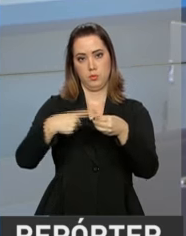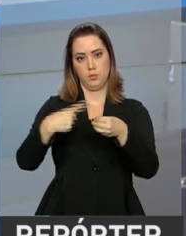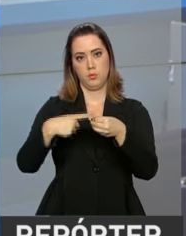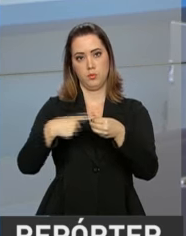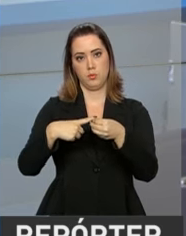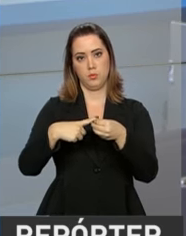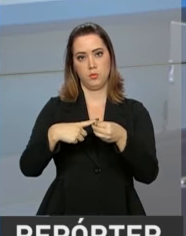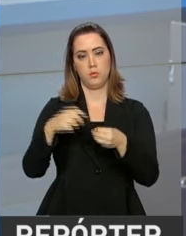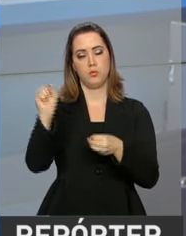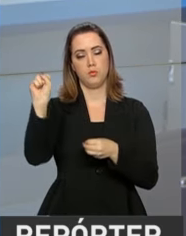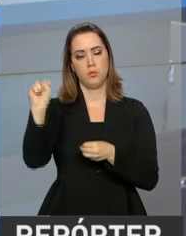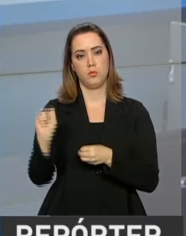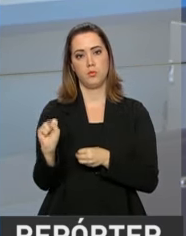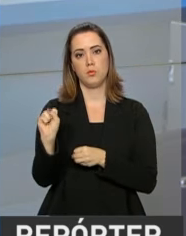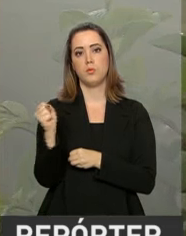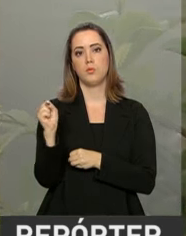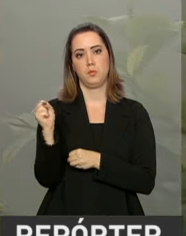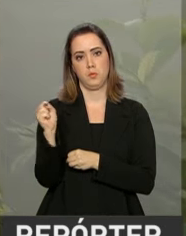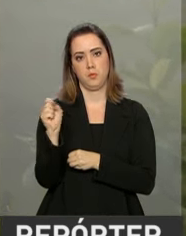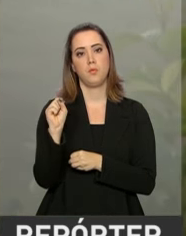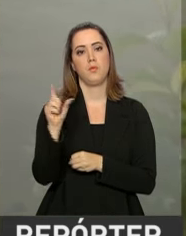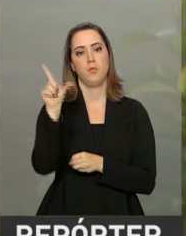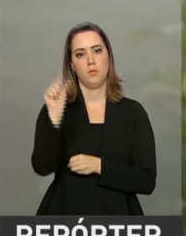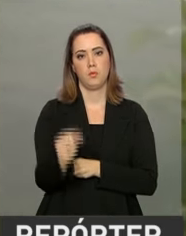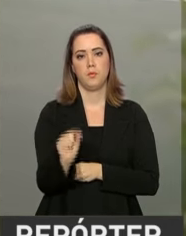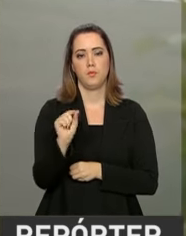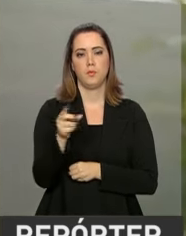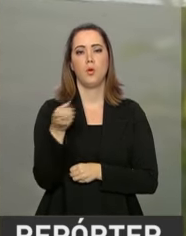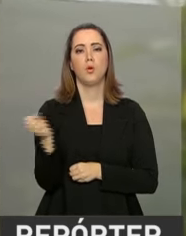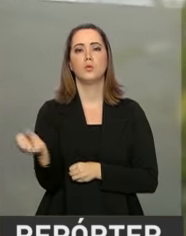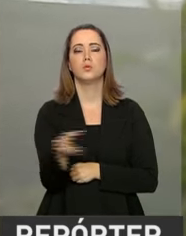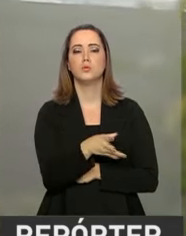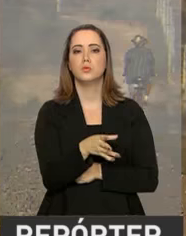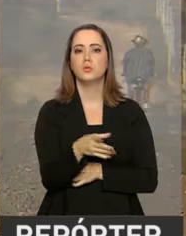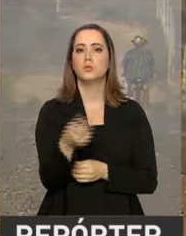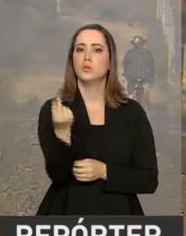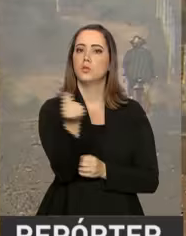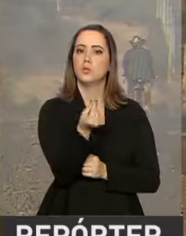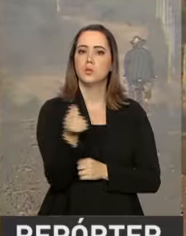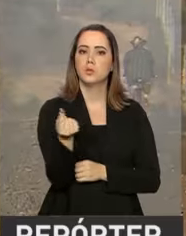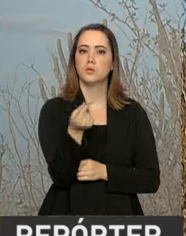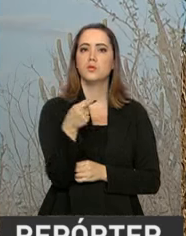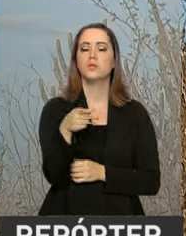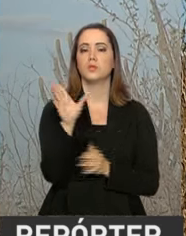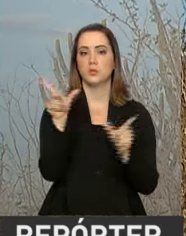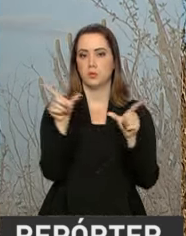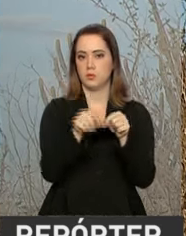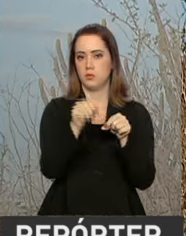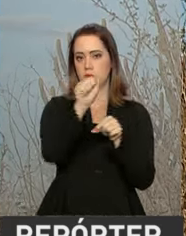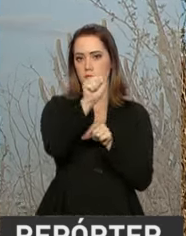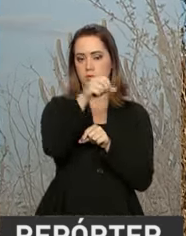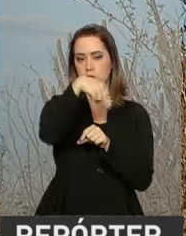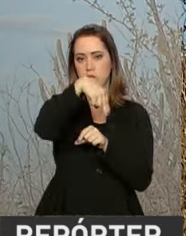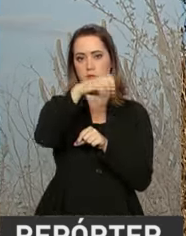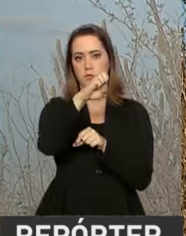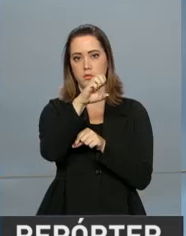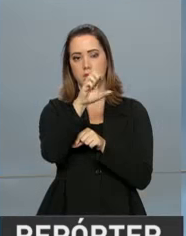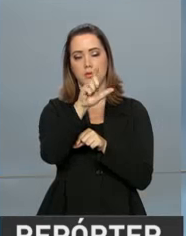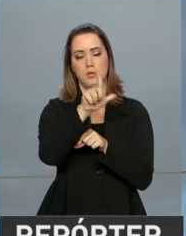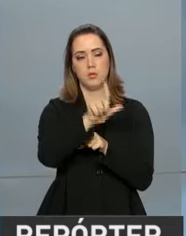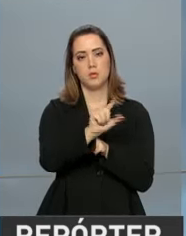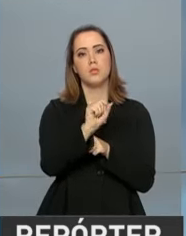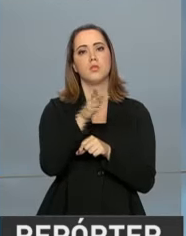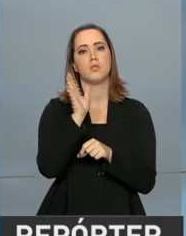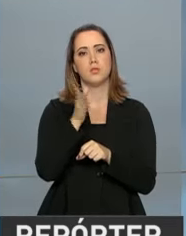será reduzido. Os novos valores foram aprovados pela ANEEL, a Agência Nacional de Energia Elétrica. Quase 100 mil